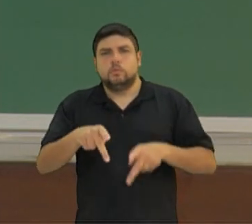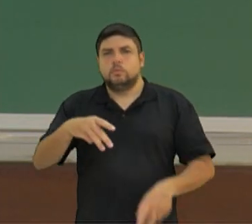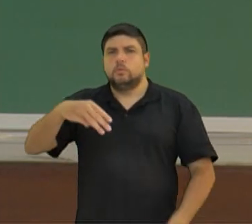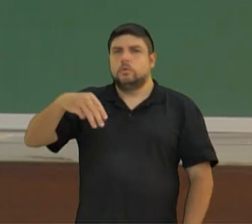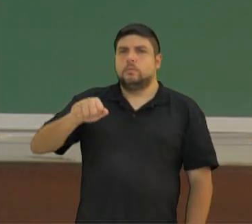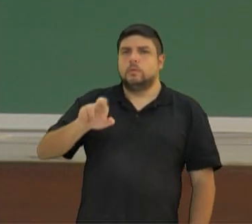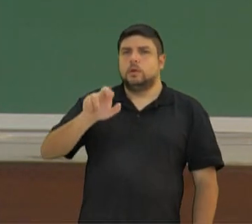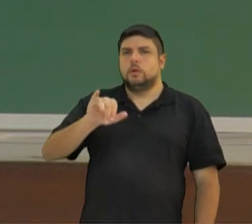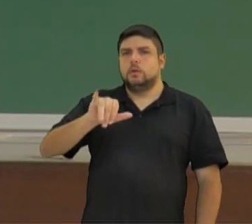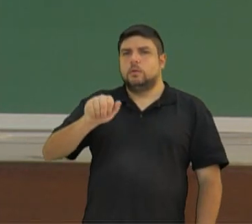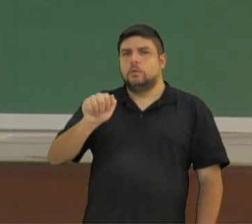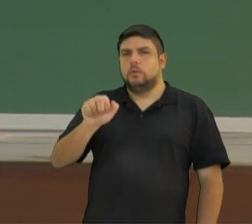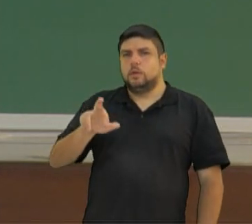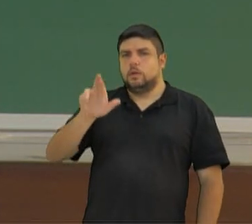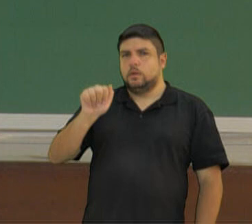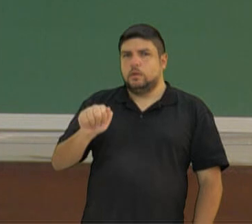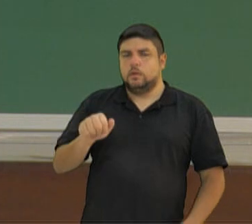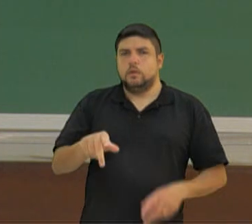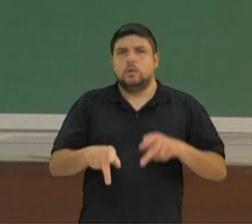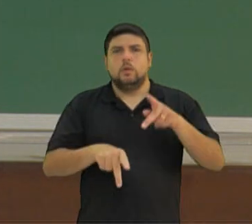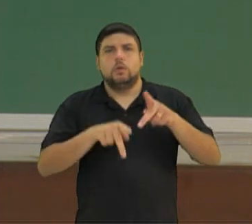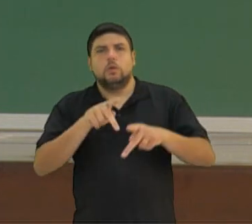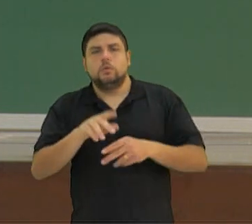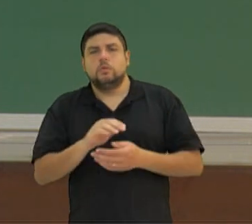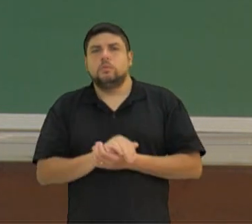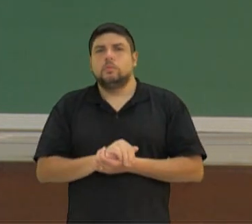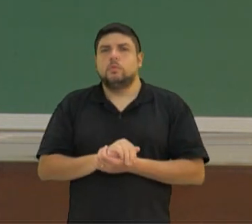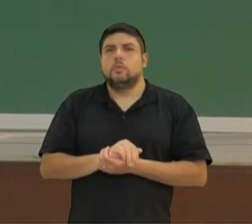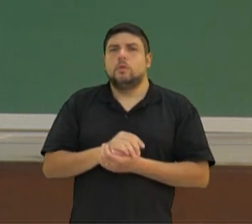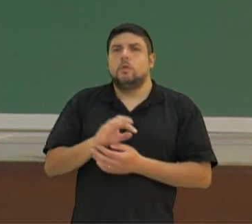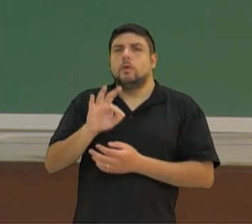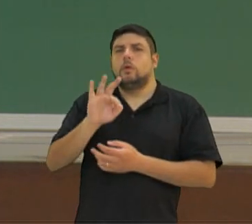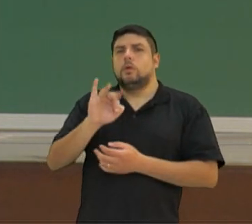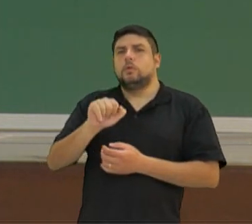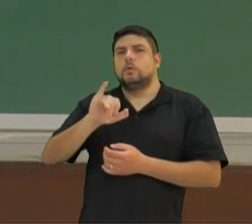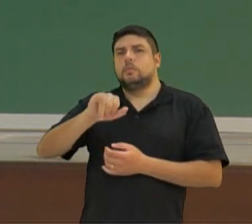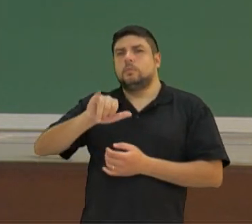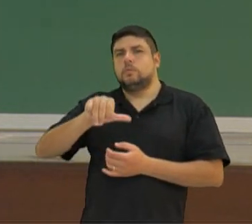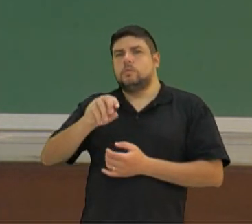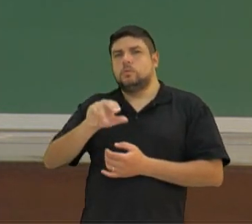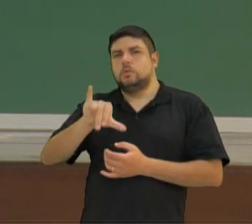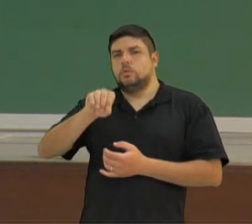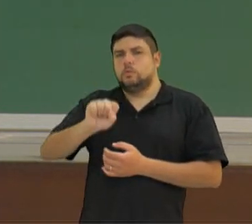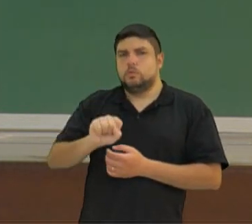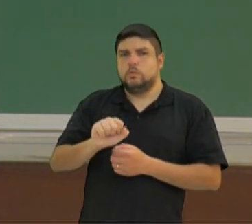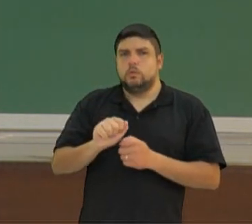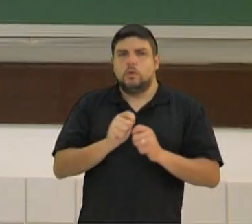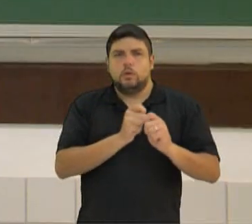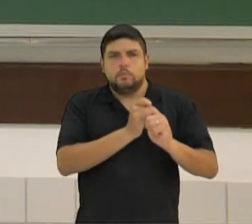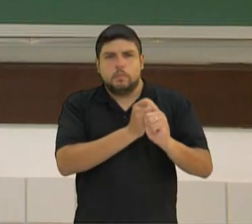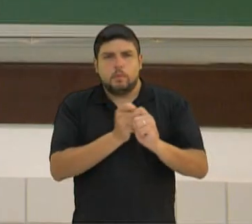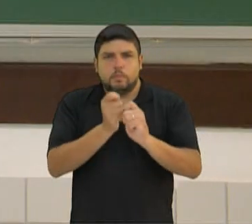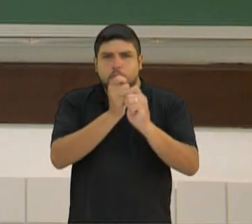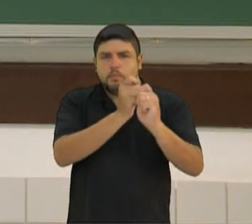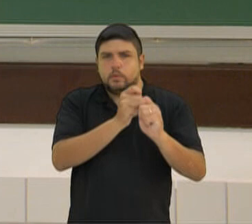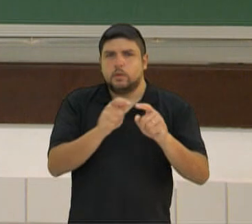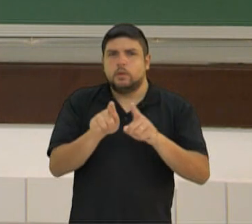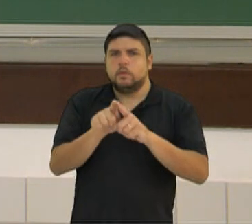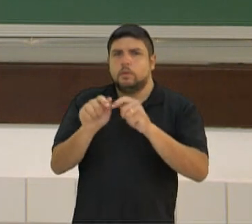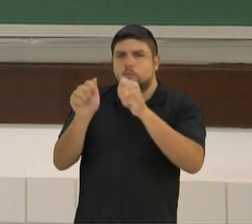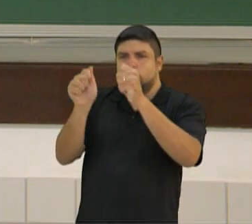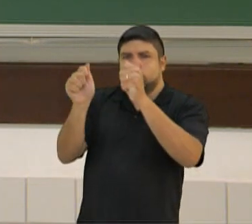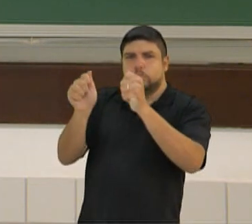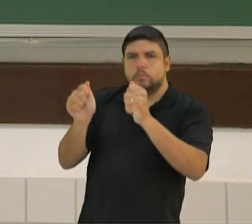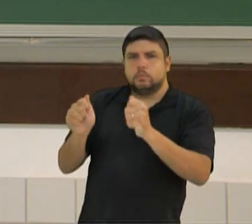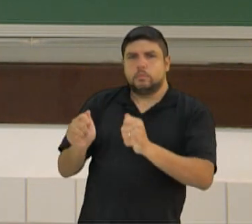marajoara, dos povos tapajônicos, as suas cerâmicas e suas estatuetas. Chegamos ao